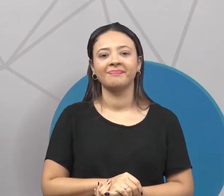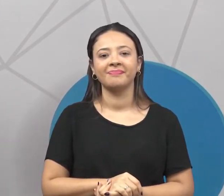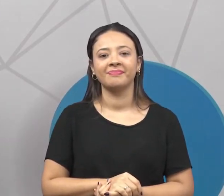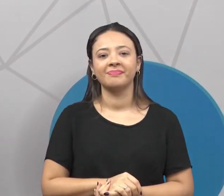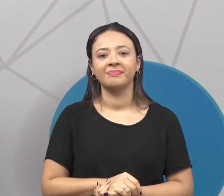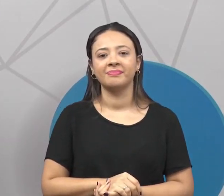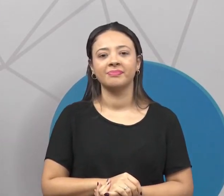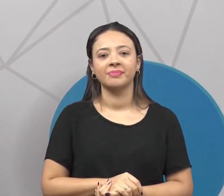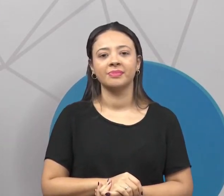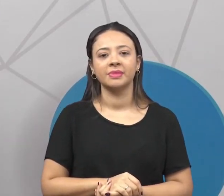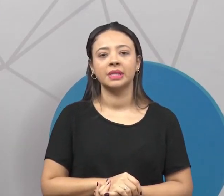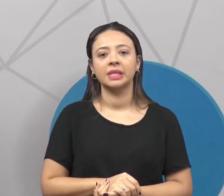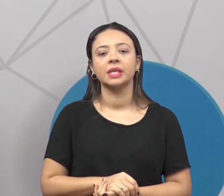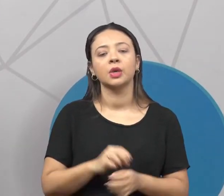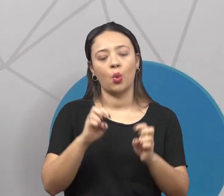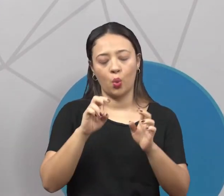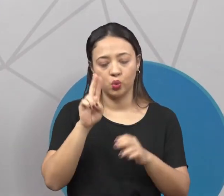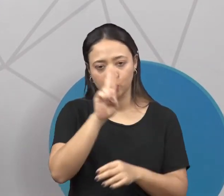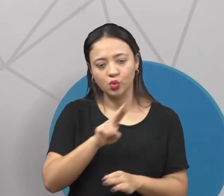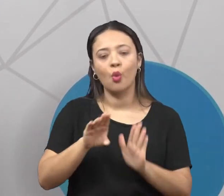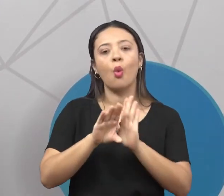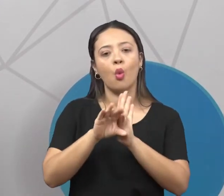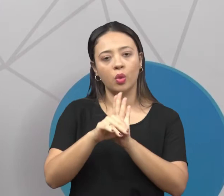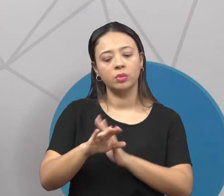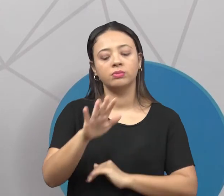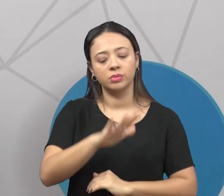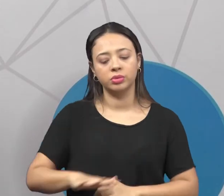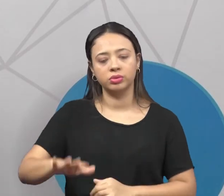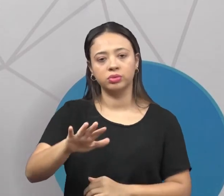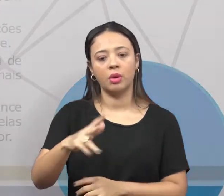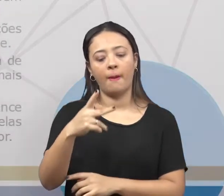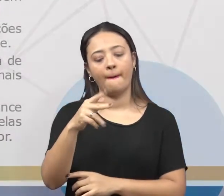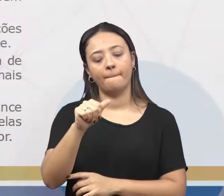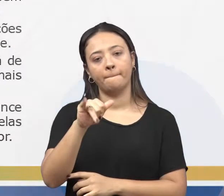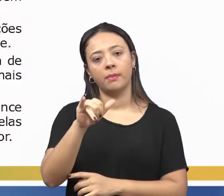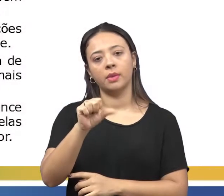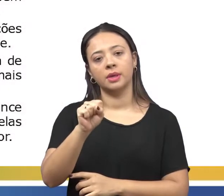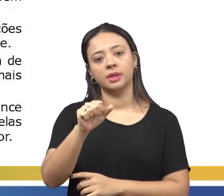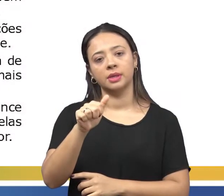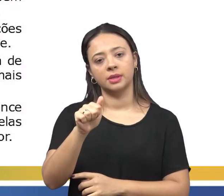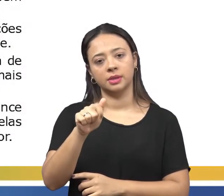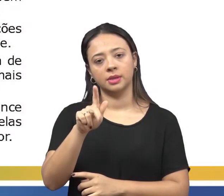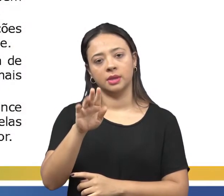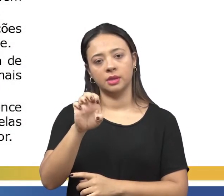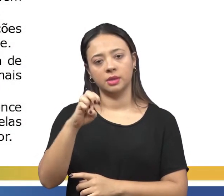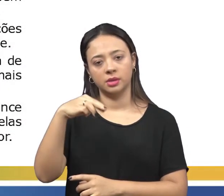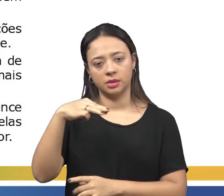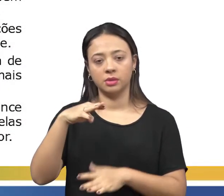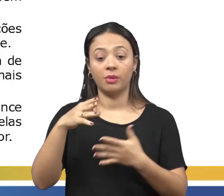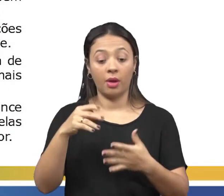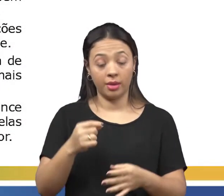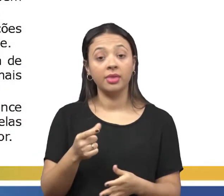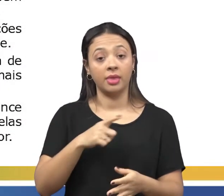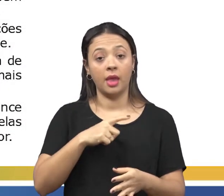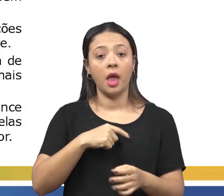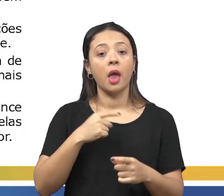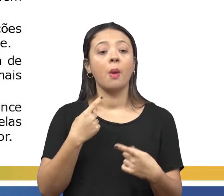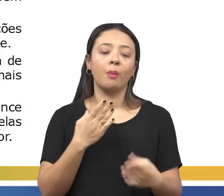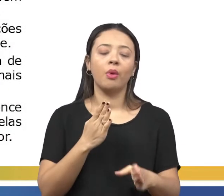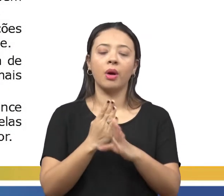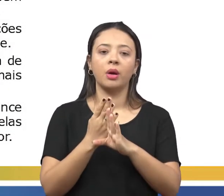momento de paisagem, do conceito de paisagem, né? Então a paisagem ela existe através de suas formas criadas em momentos